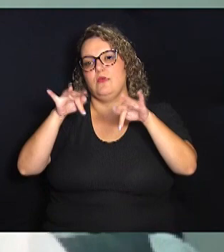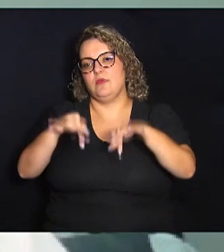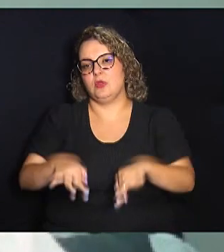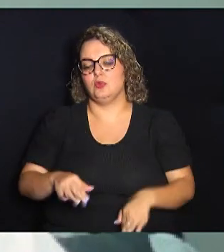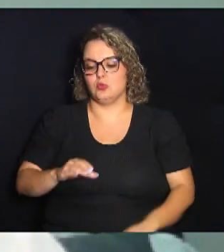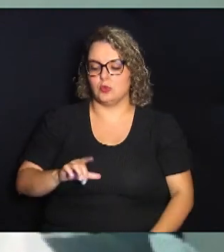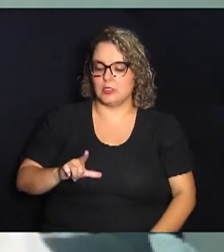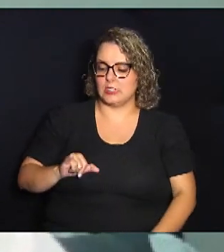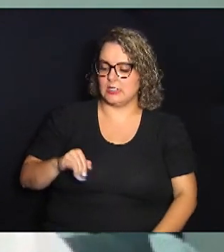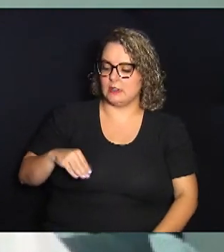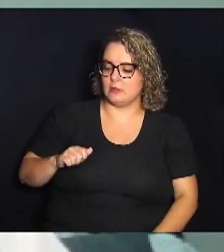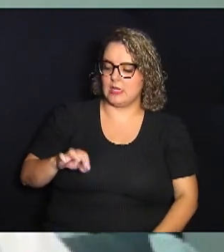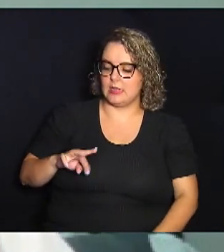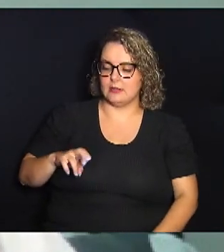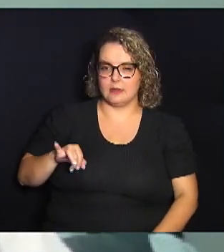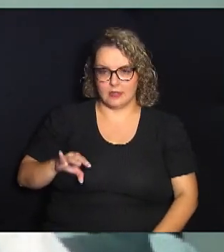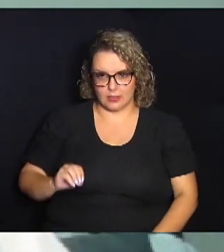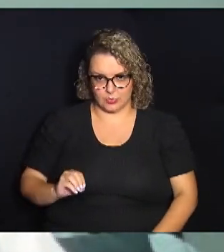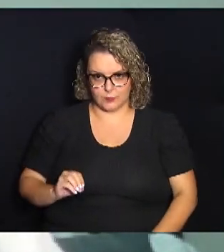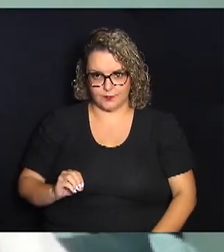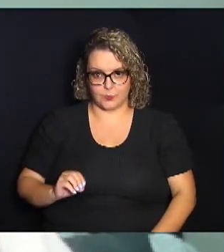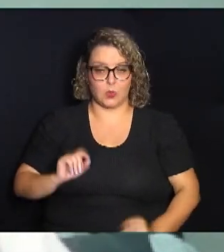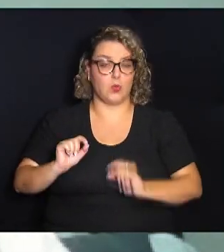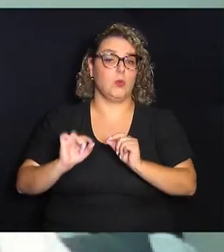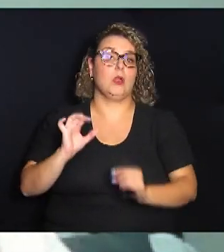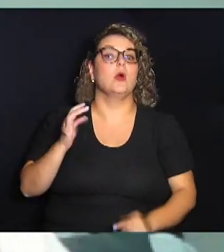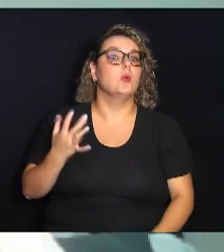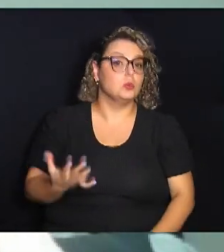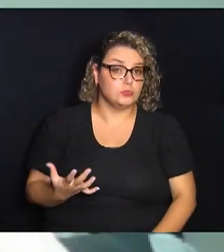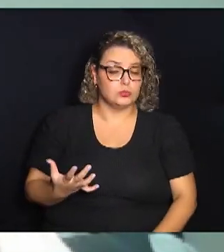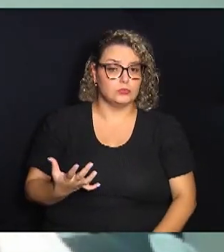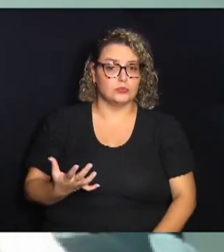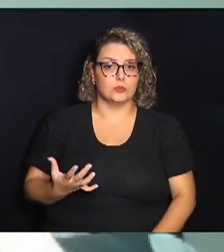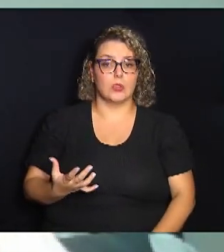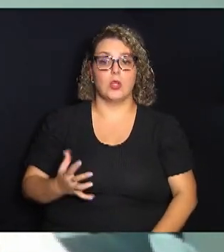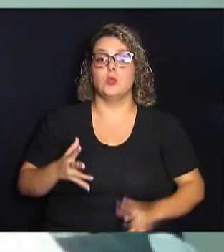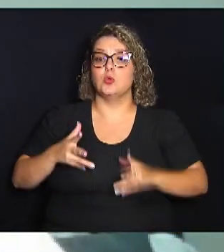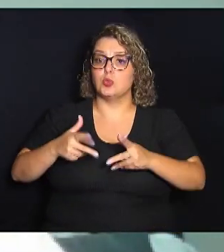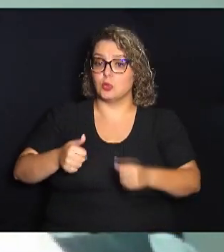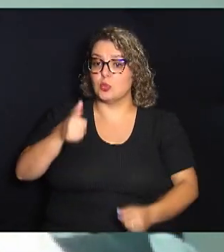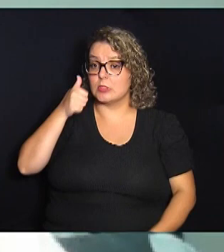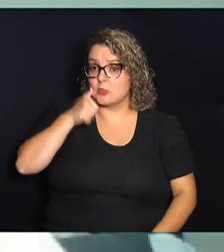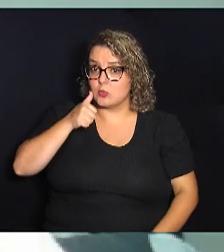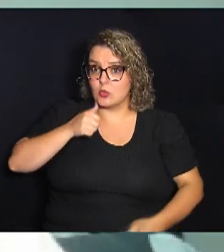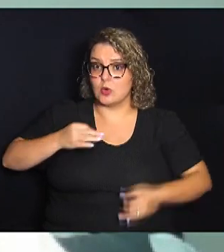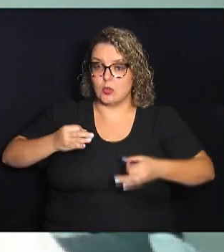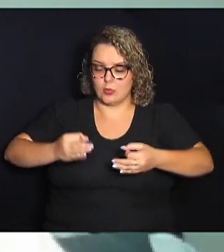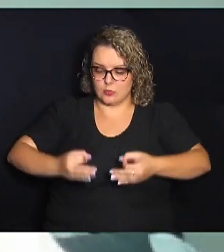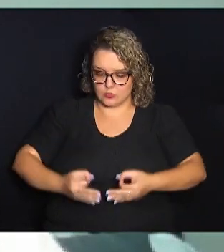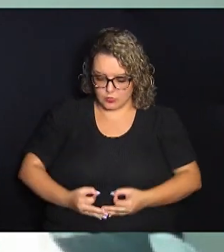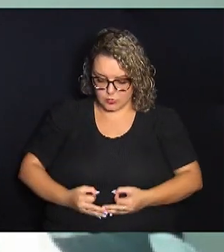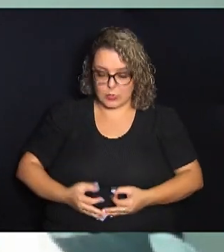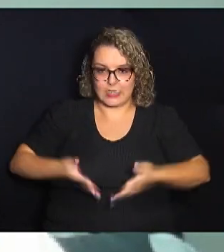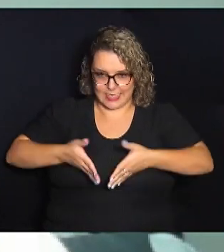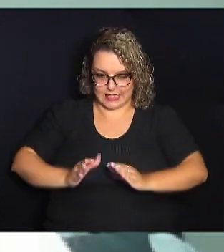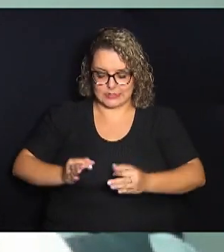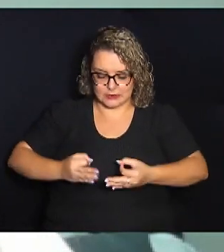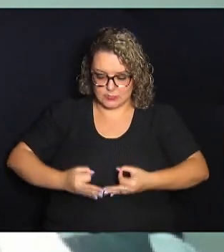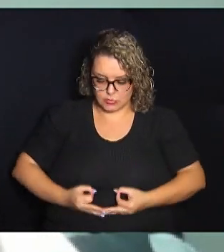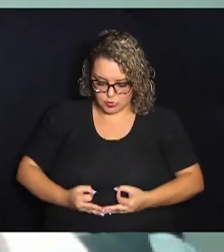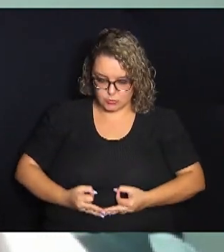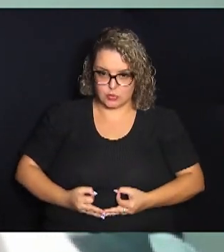Na verdade. O que acontece? Toda mulher, ela nasce com ovários e esses ovários eles têm uma reserva